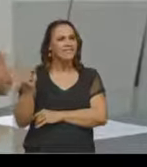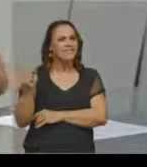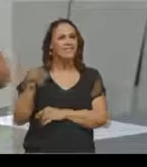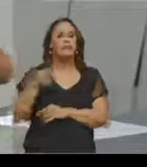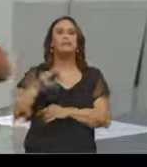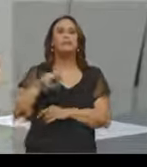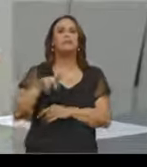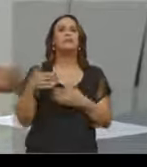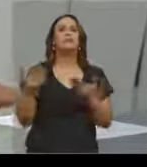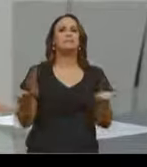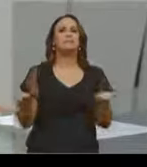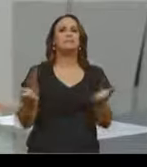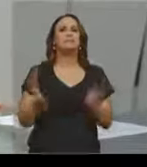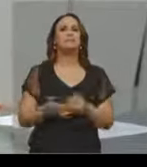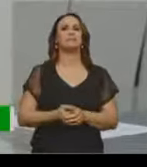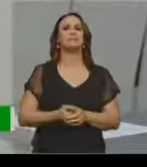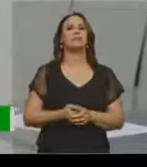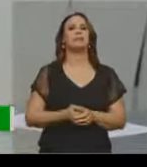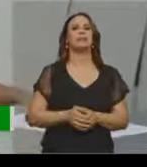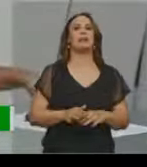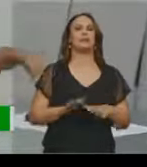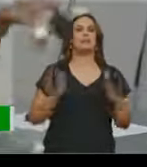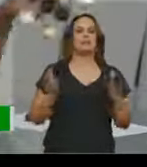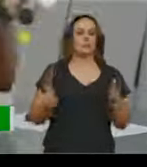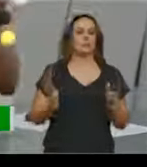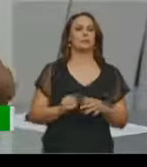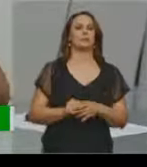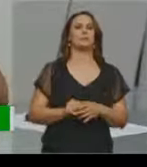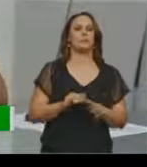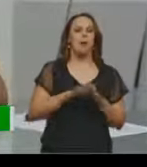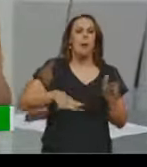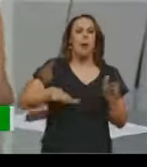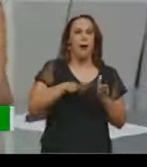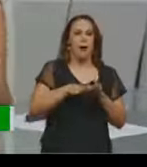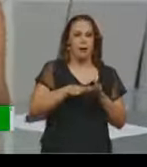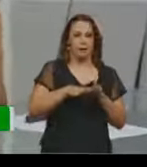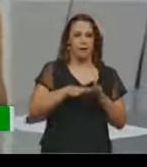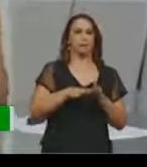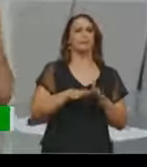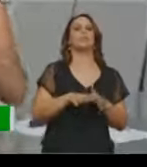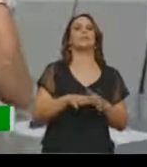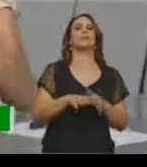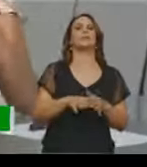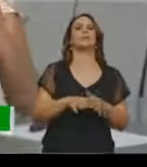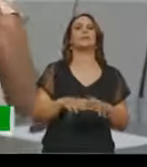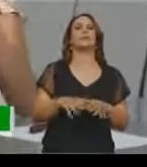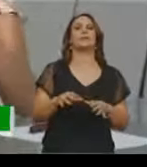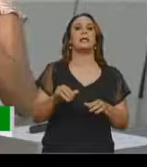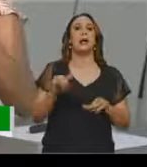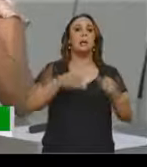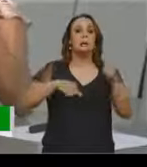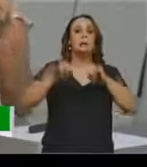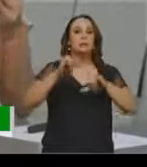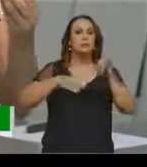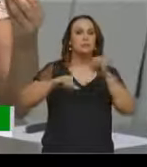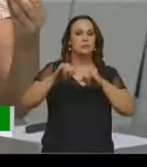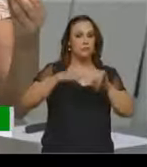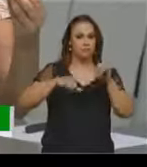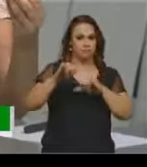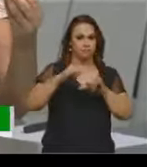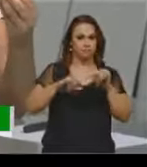usados, né? Dentro da química, então eu vou pegar esse modelinho aqui para ajudar a explicação. Como nós vimos,